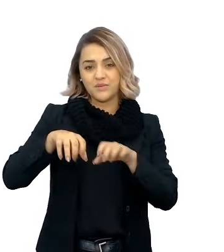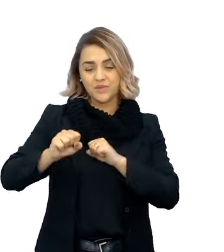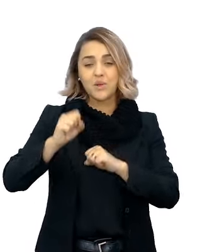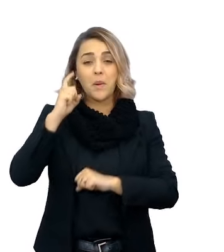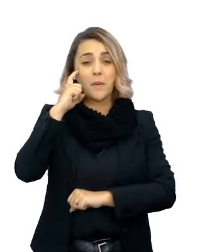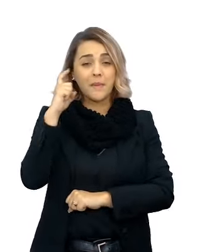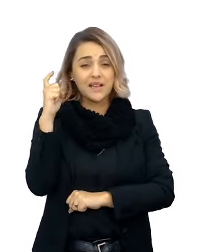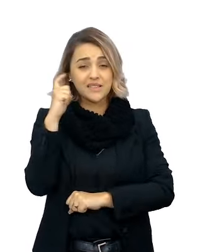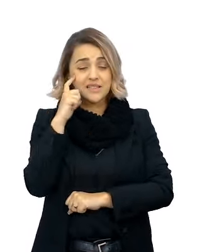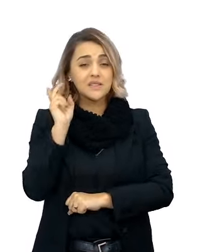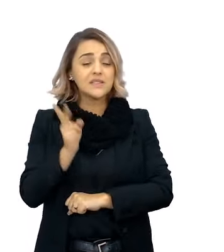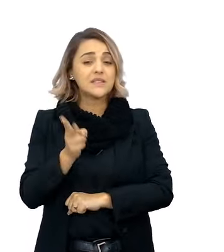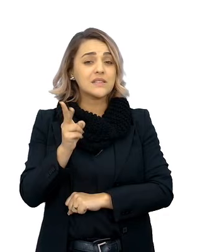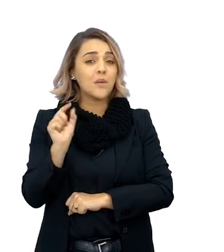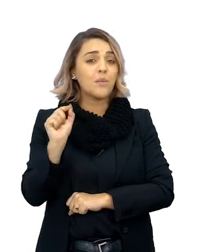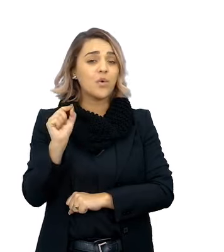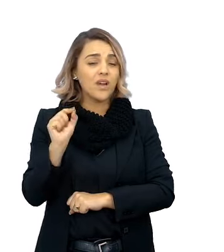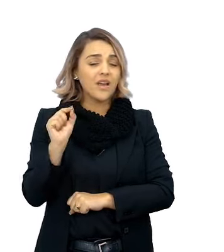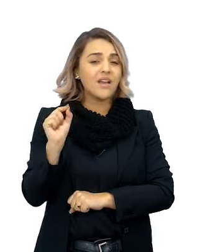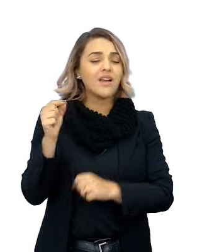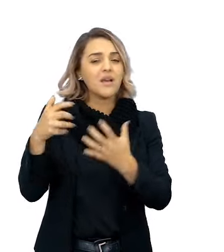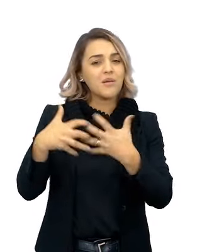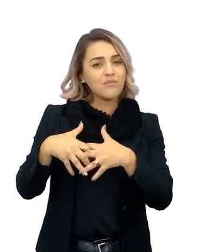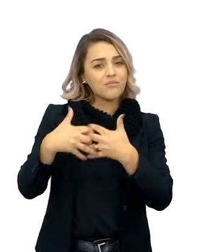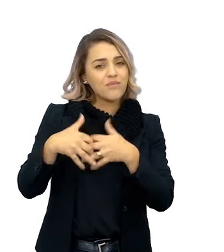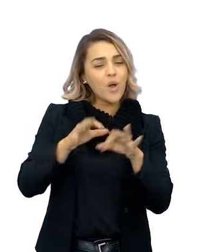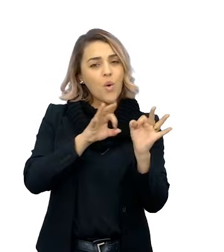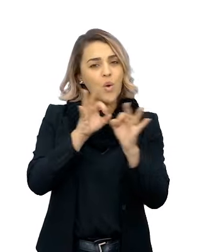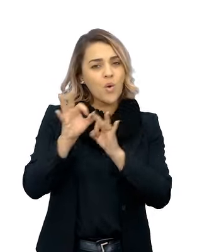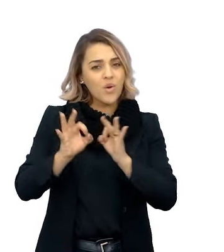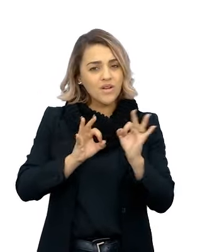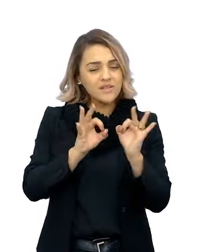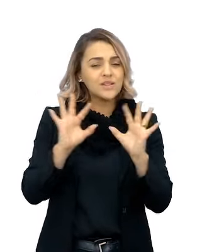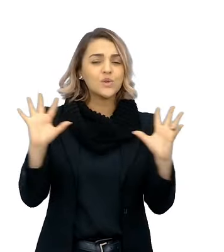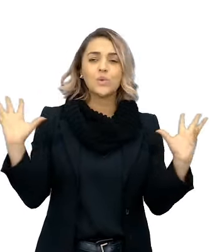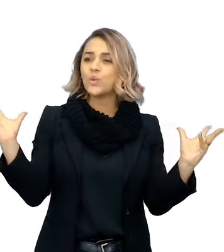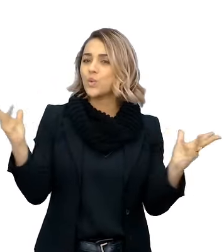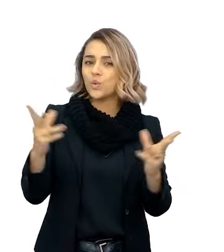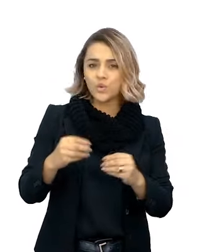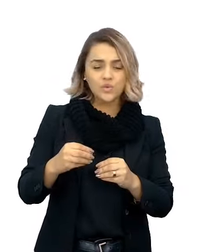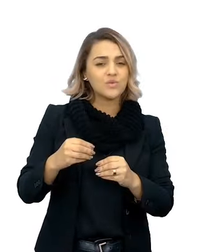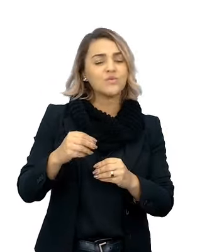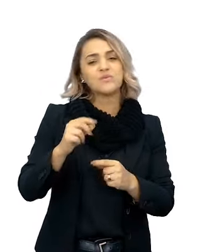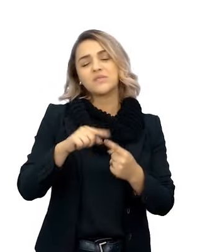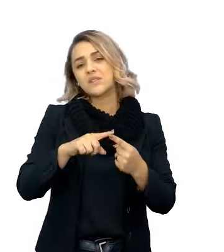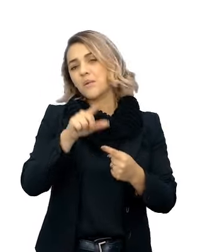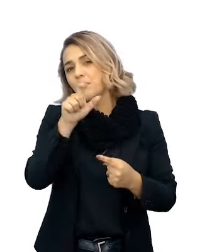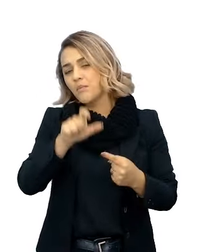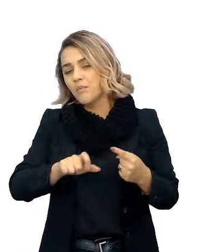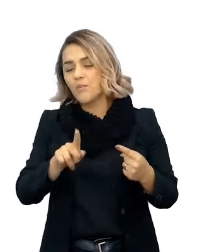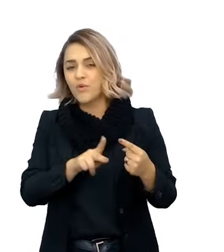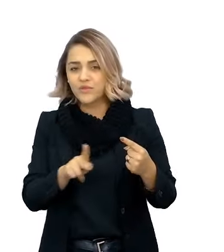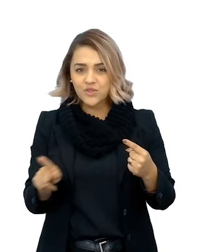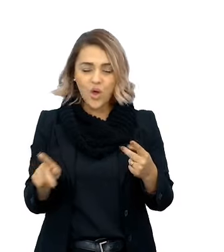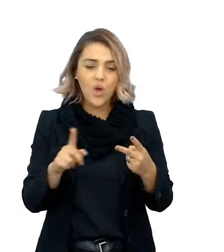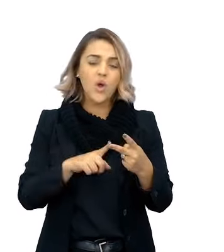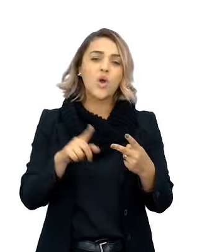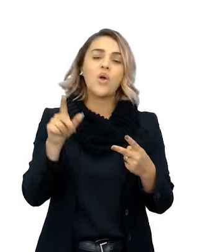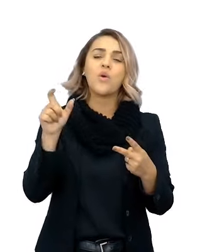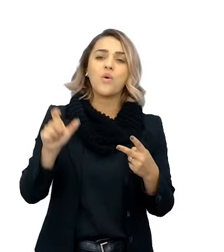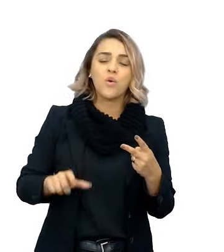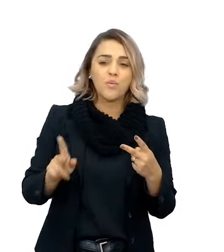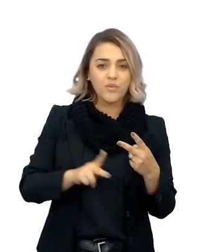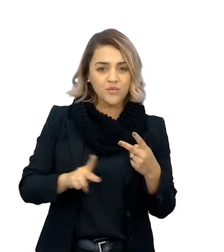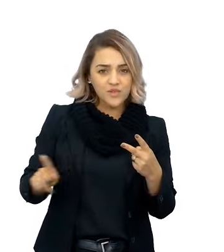pensando num planejamento, um planejamento de todos nós, né? Seja professor, seja o professor coordenador, né?